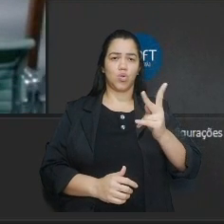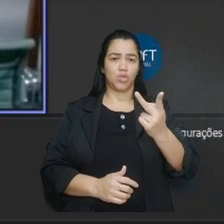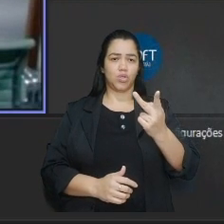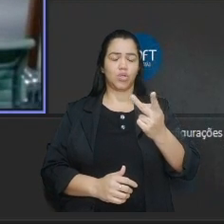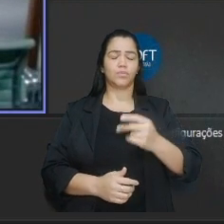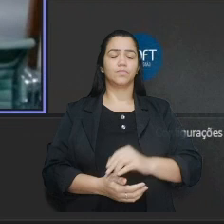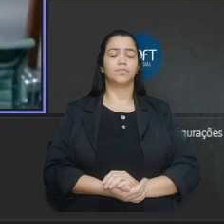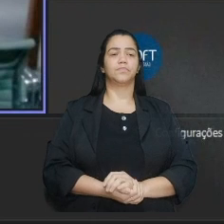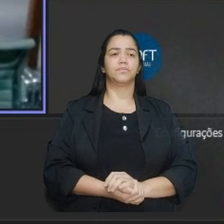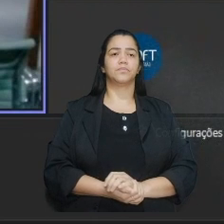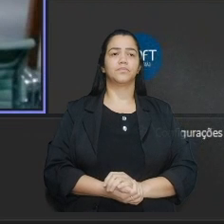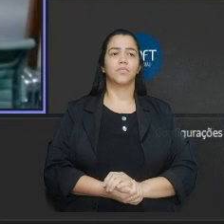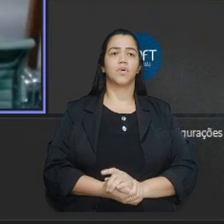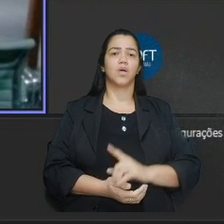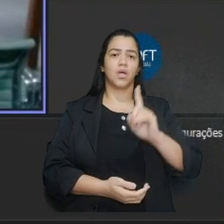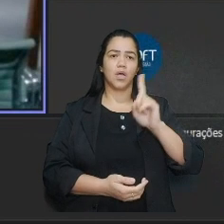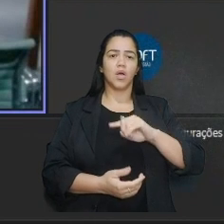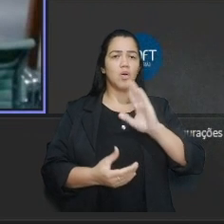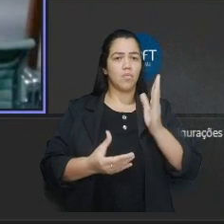Doutora Ruth?